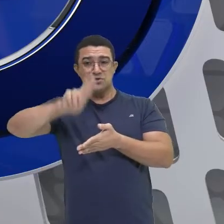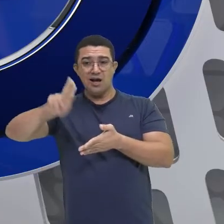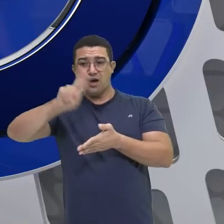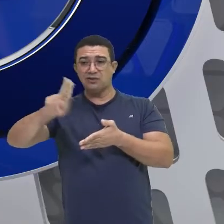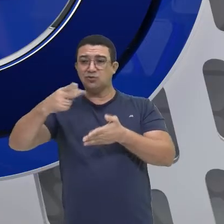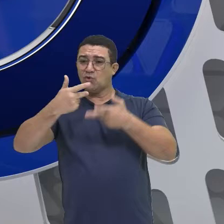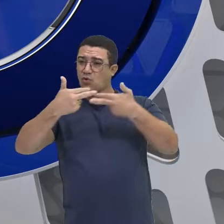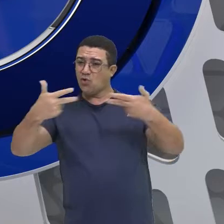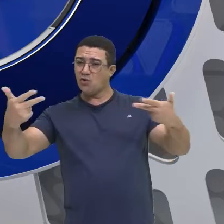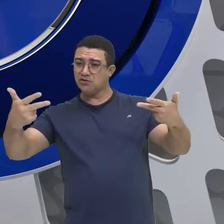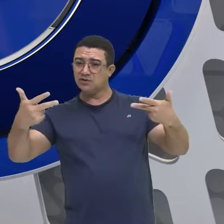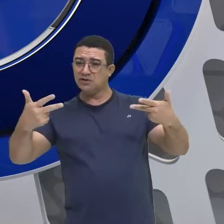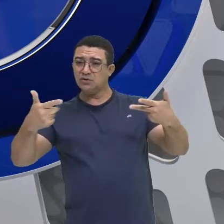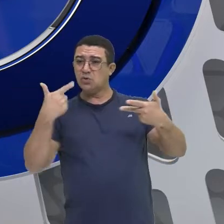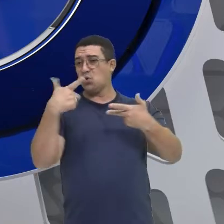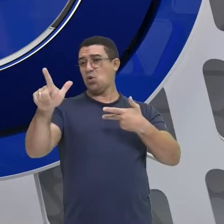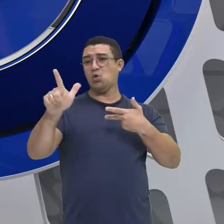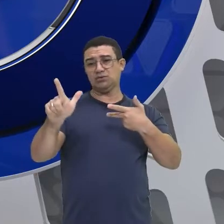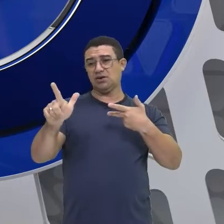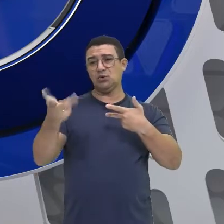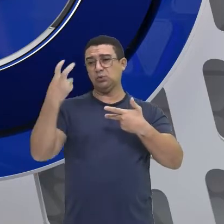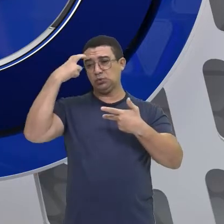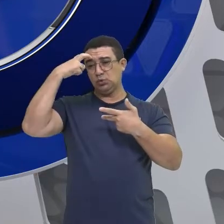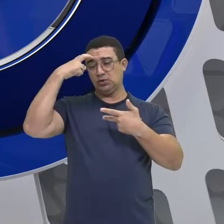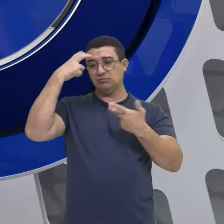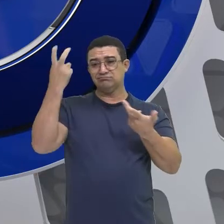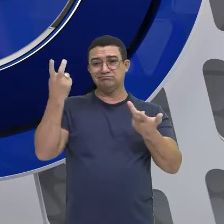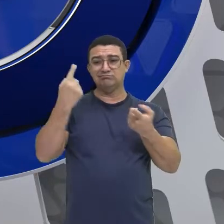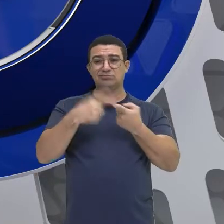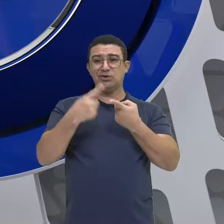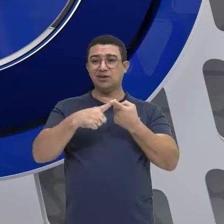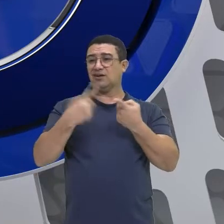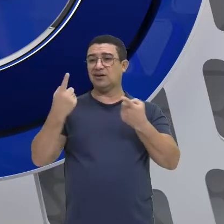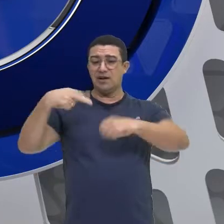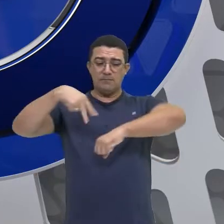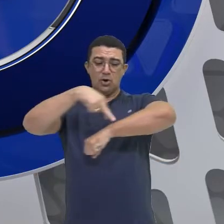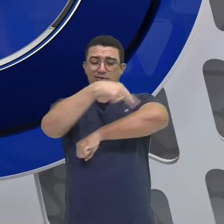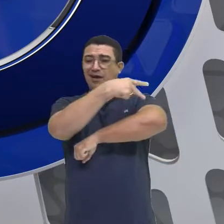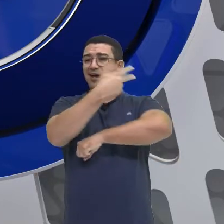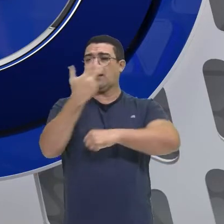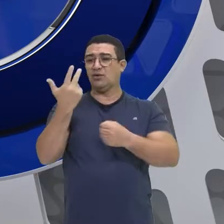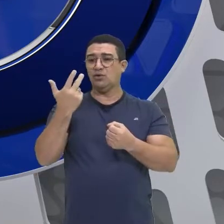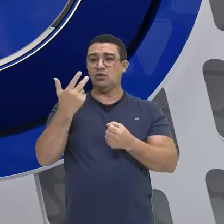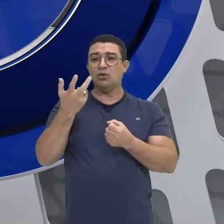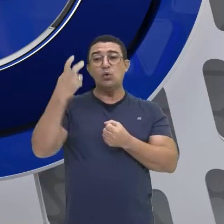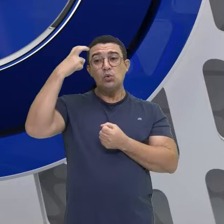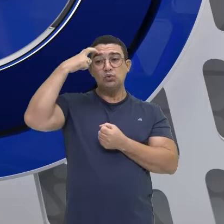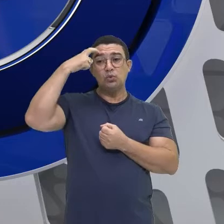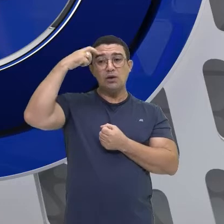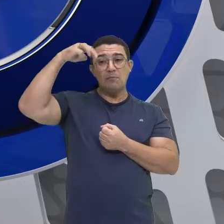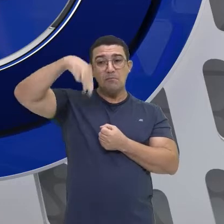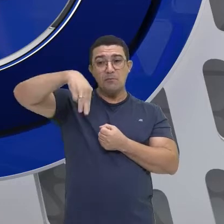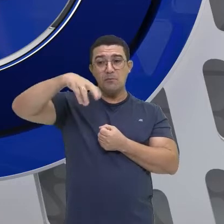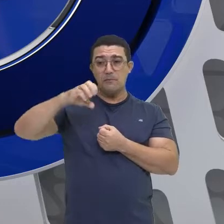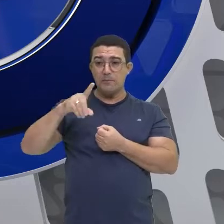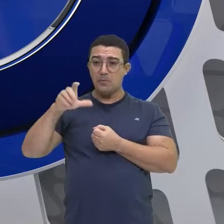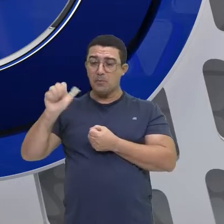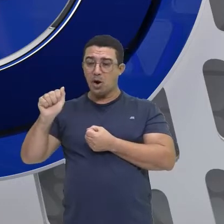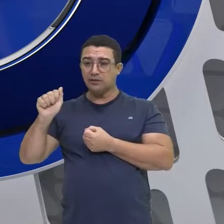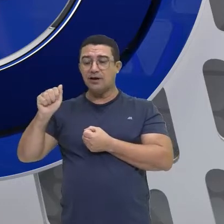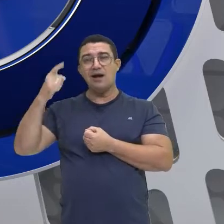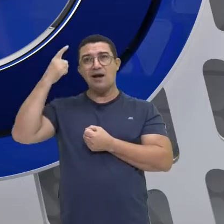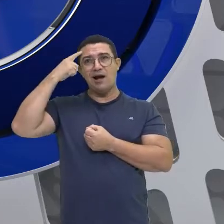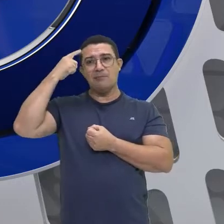porque eles chamam, como a indústria da moda chama de étnico, né? É um elemento étnico e